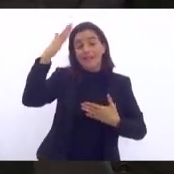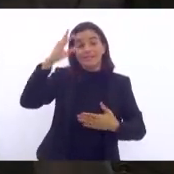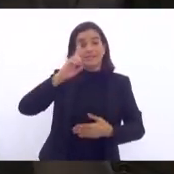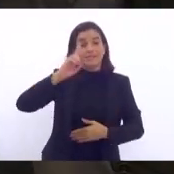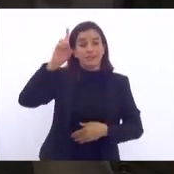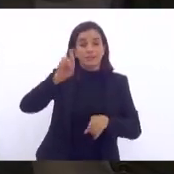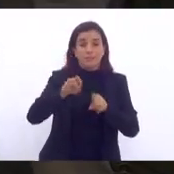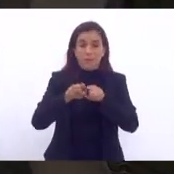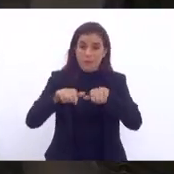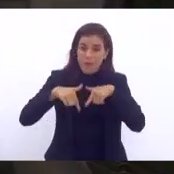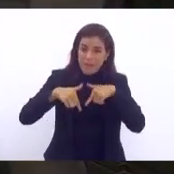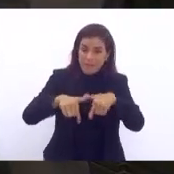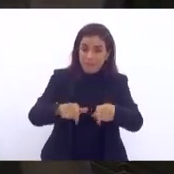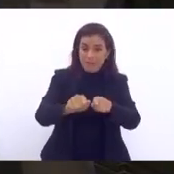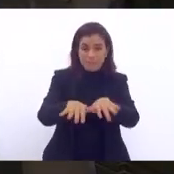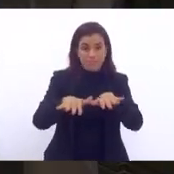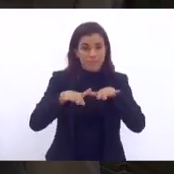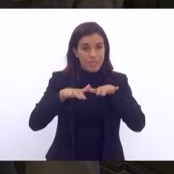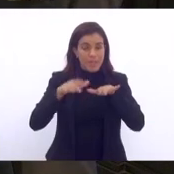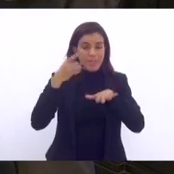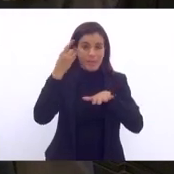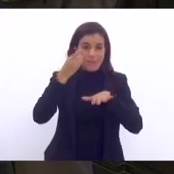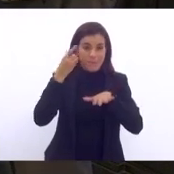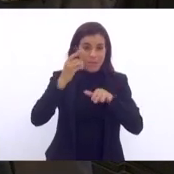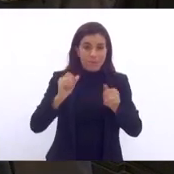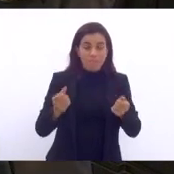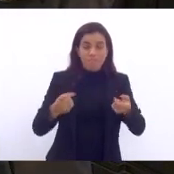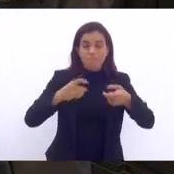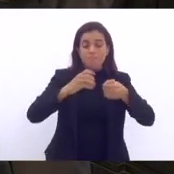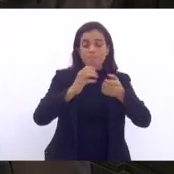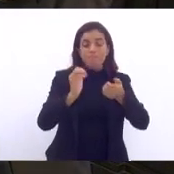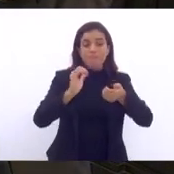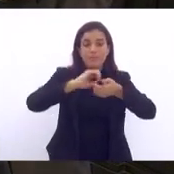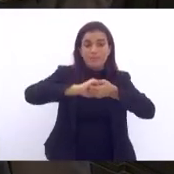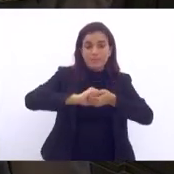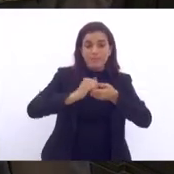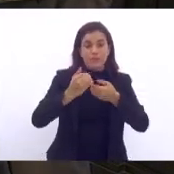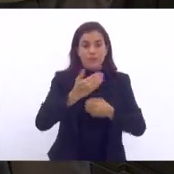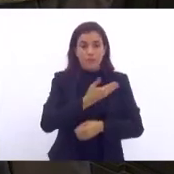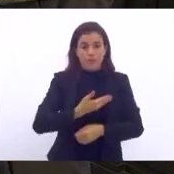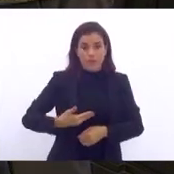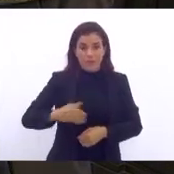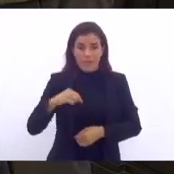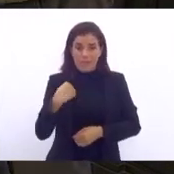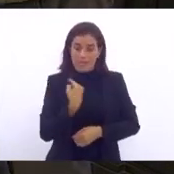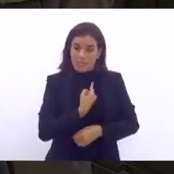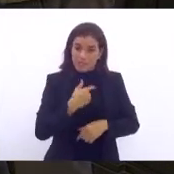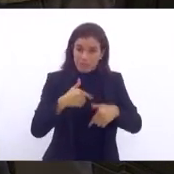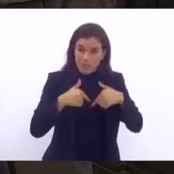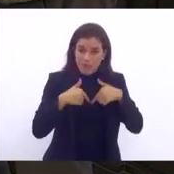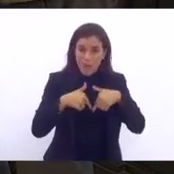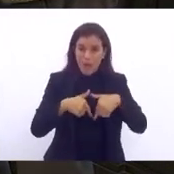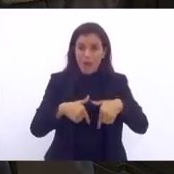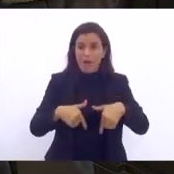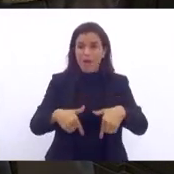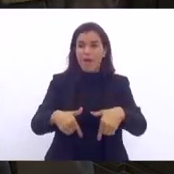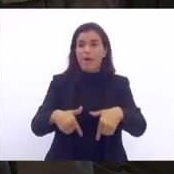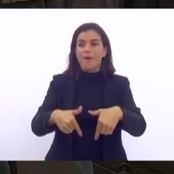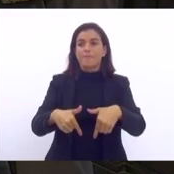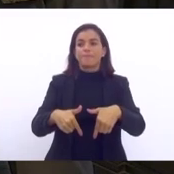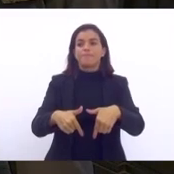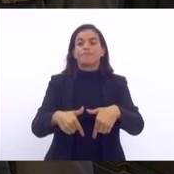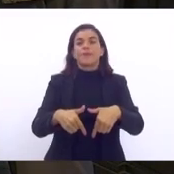em parceria com o Governo do Estado, a gente vai sair na frente dentro dos Estados da Federação e regular essa matéria. Obrigado ao